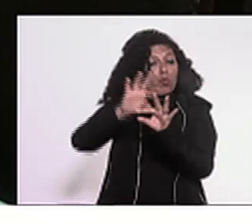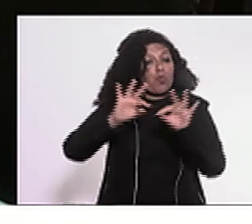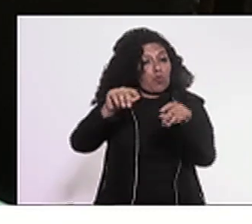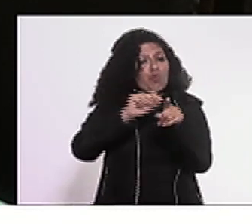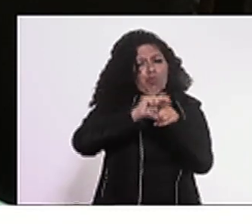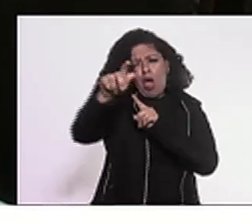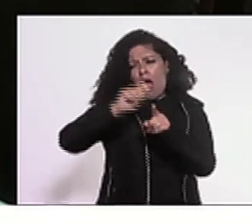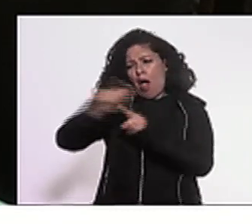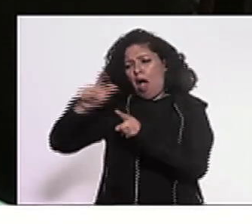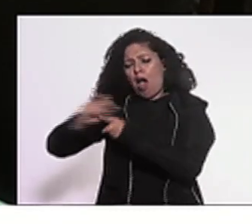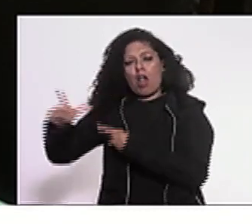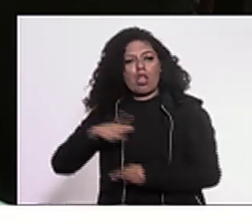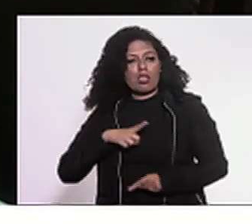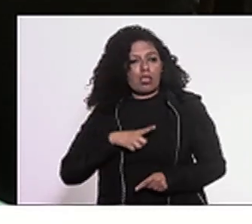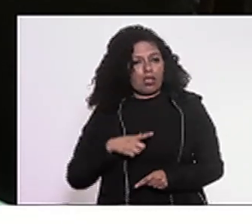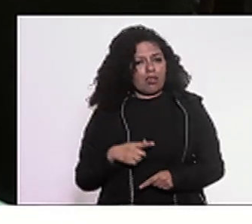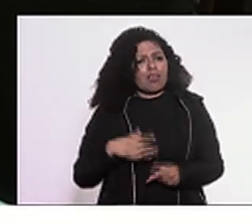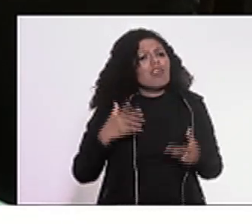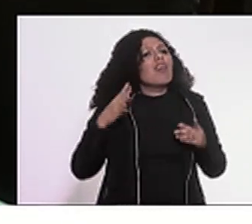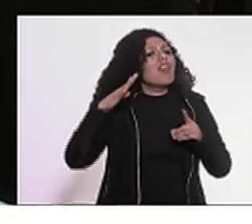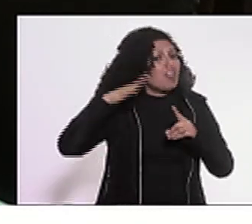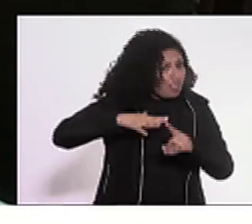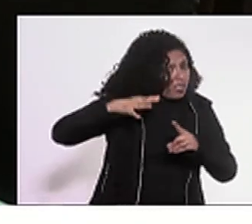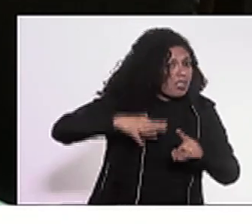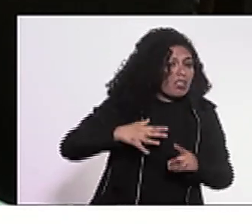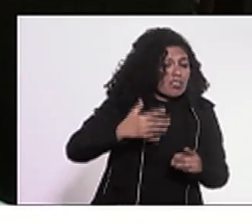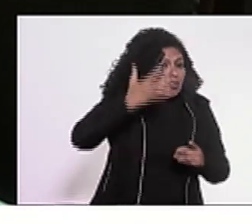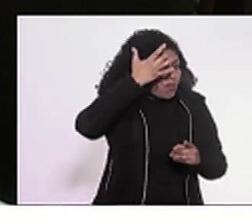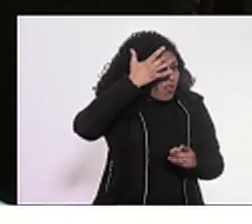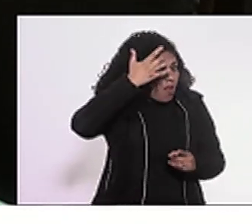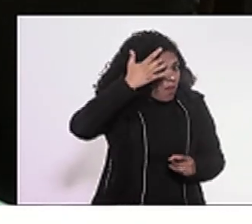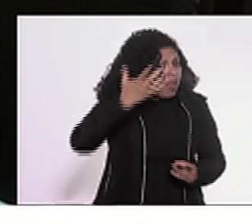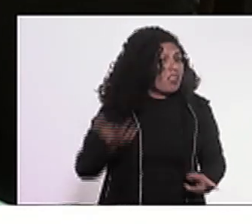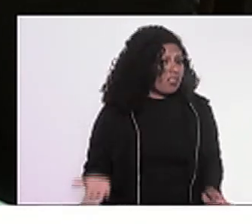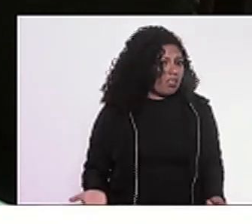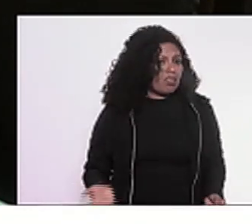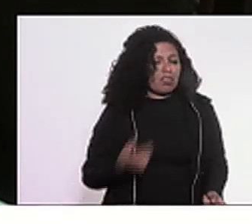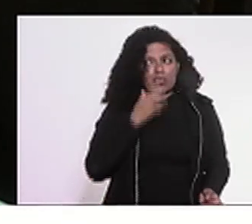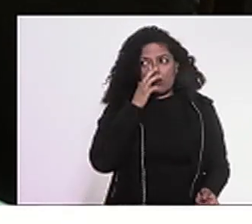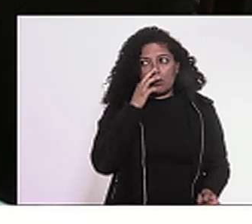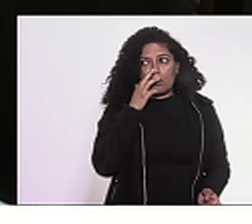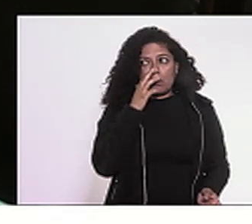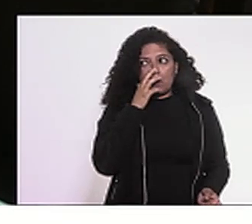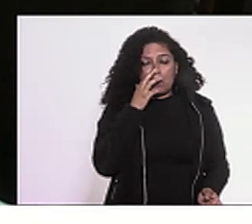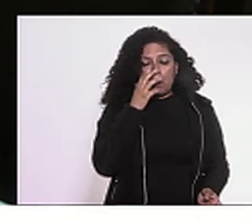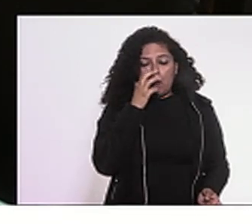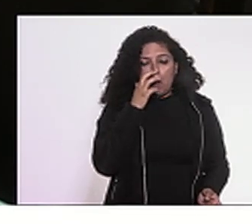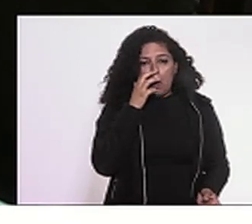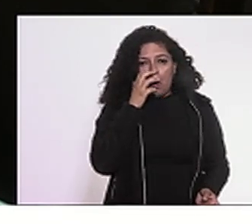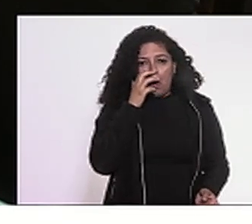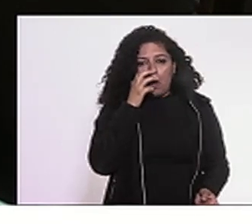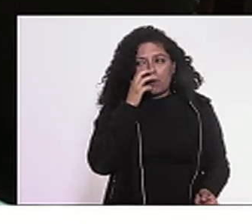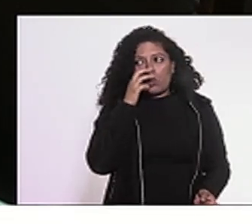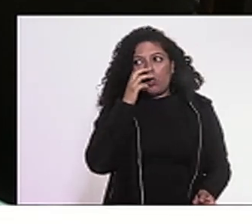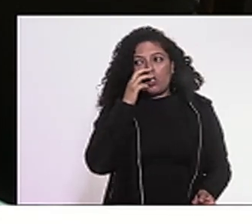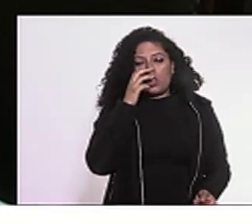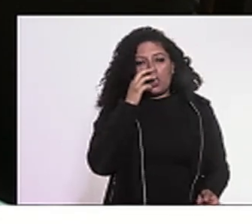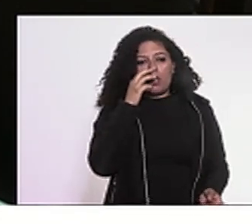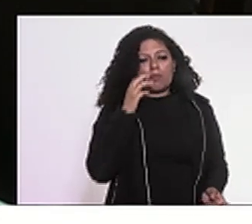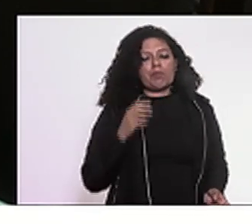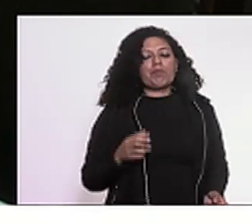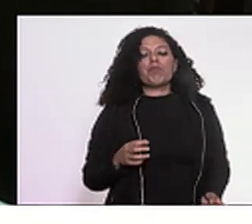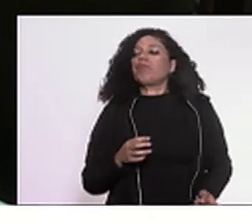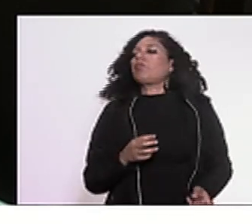também, né, psicológico, de todas as formas, porque vou dar um exemplo. Quem não